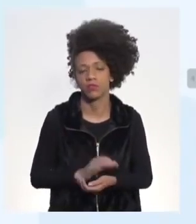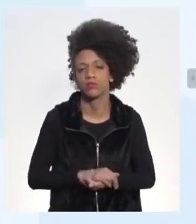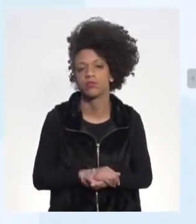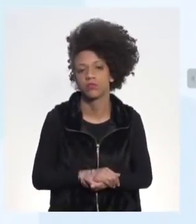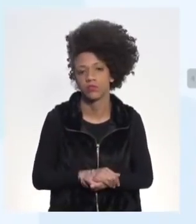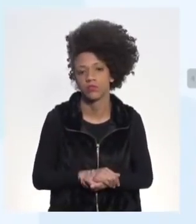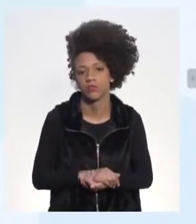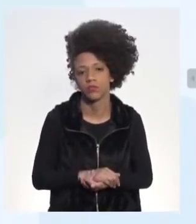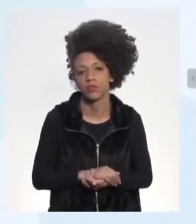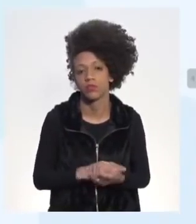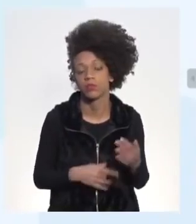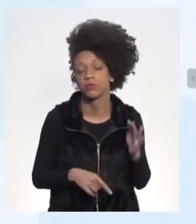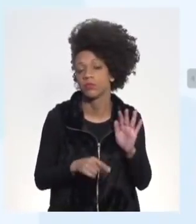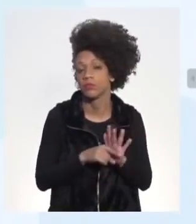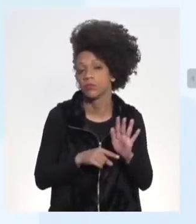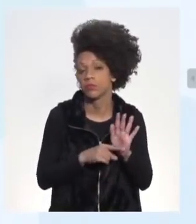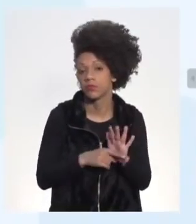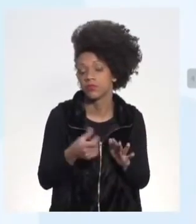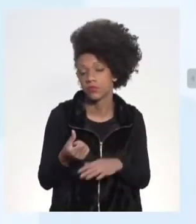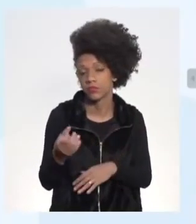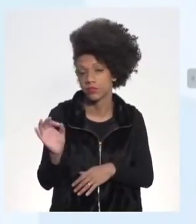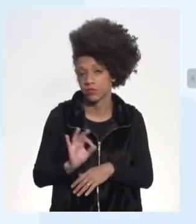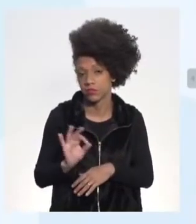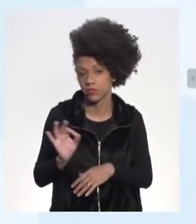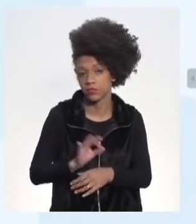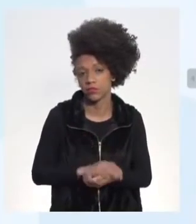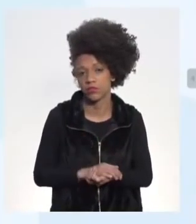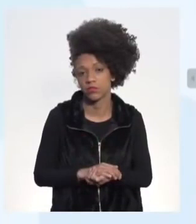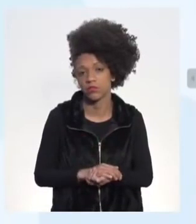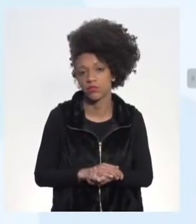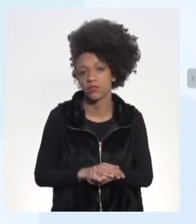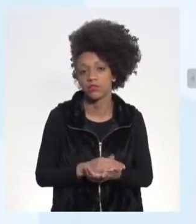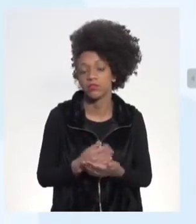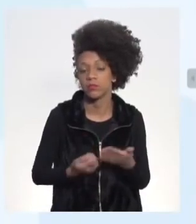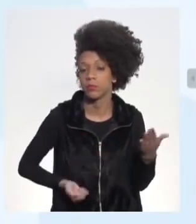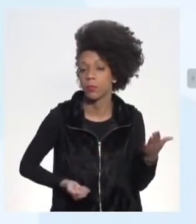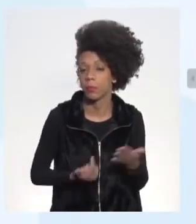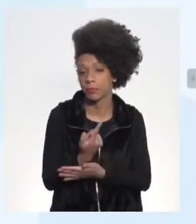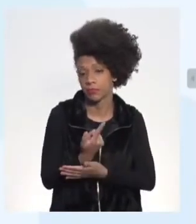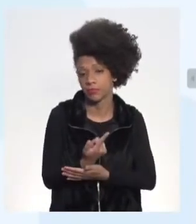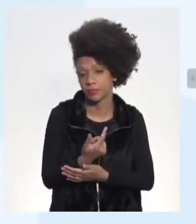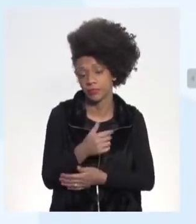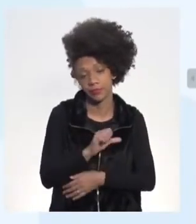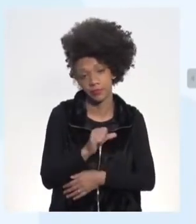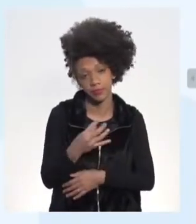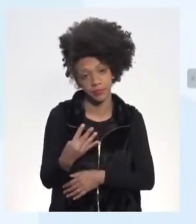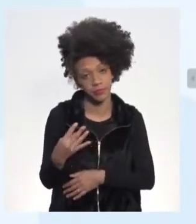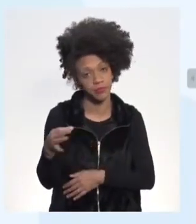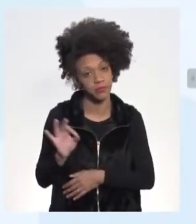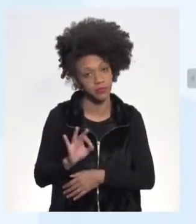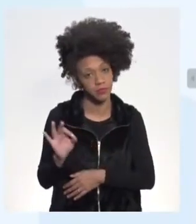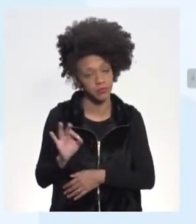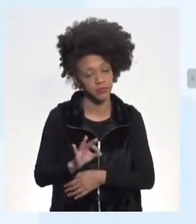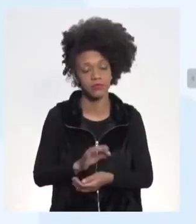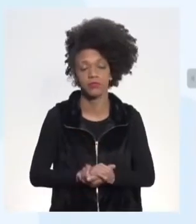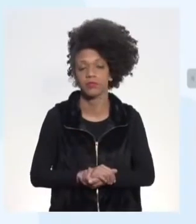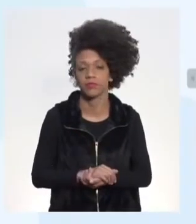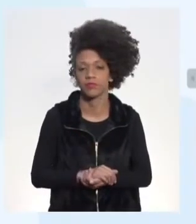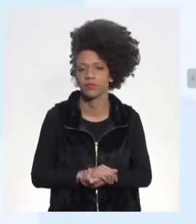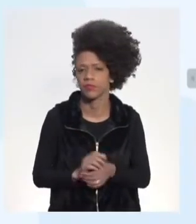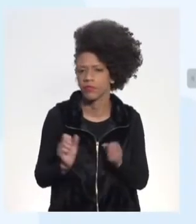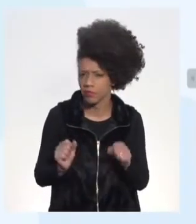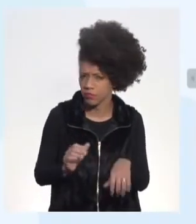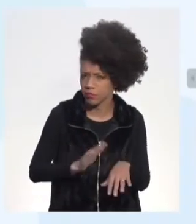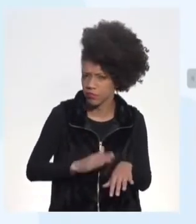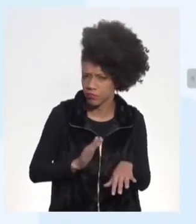os 6% de desconto, eu estou pagando pelo tênis 94%. Posso